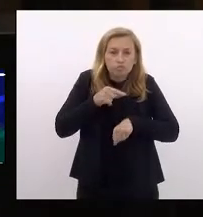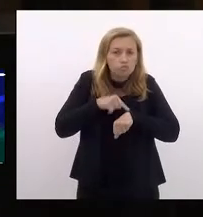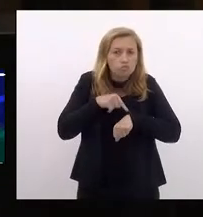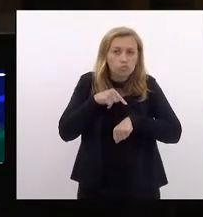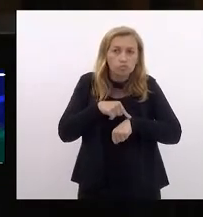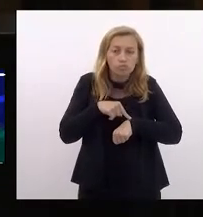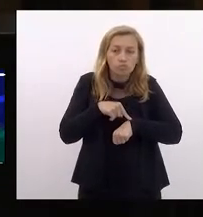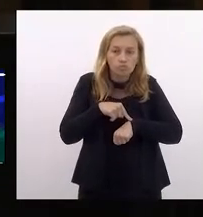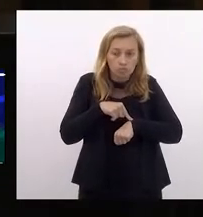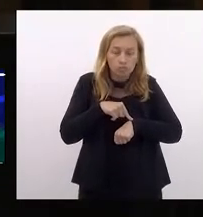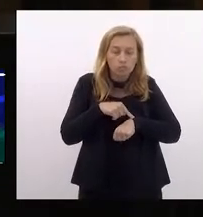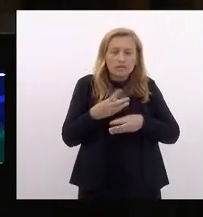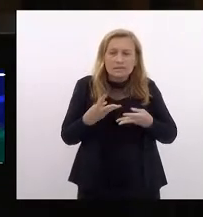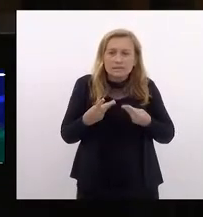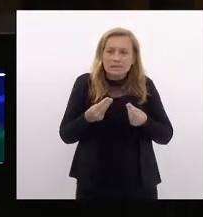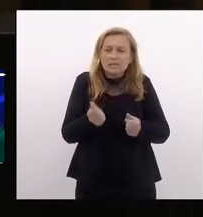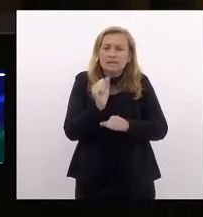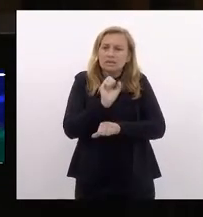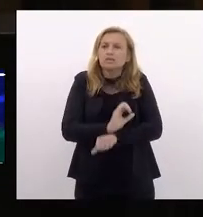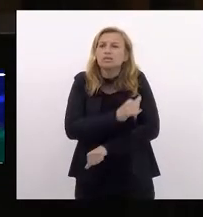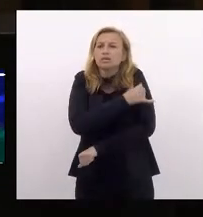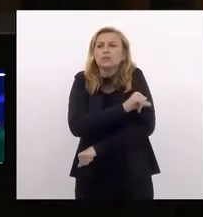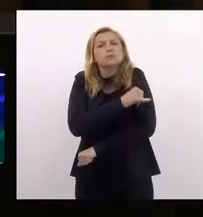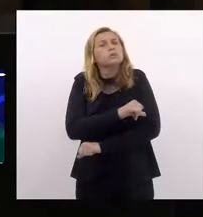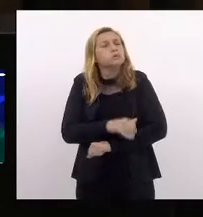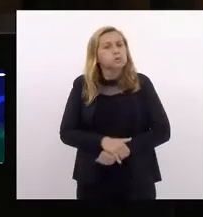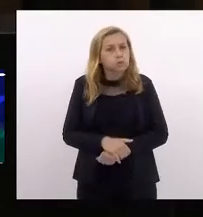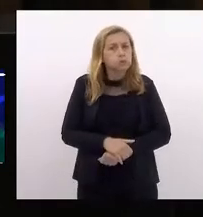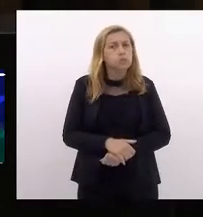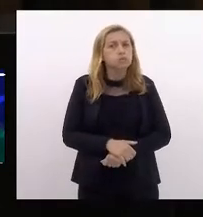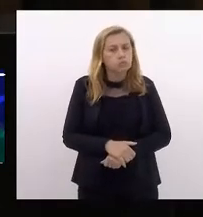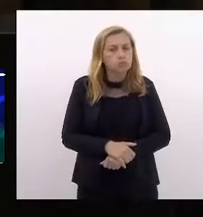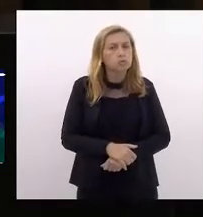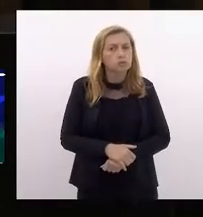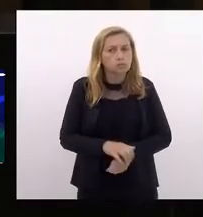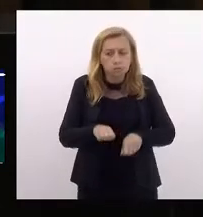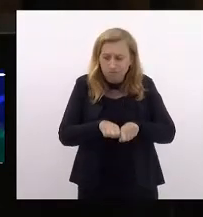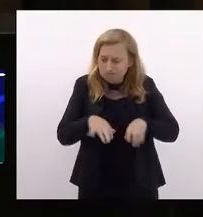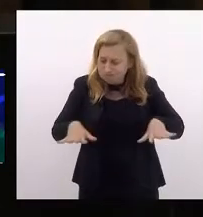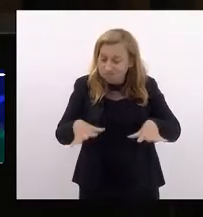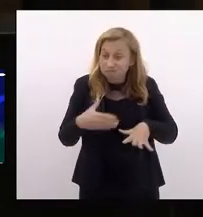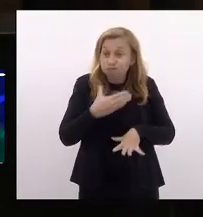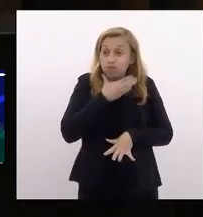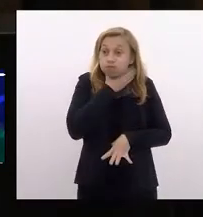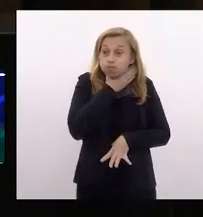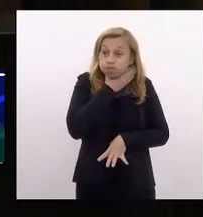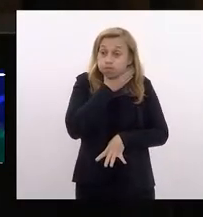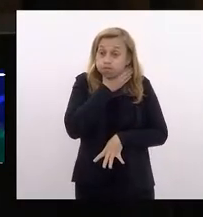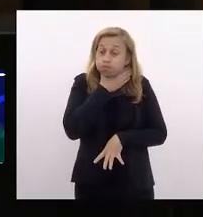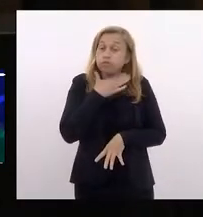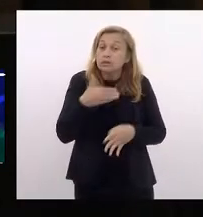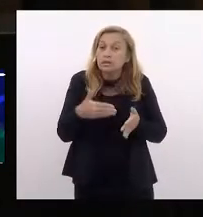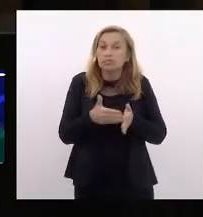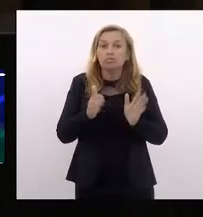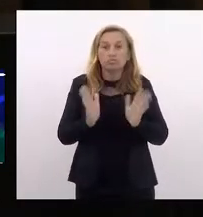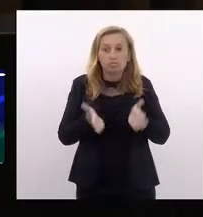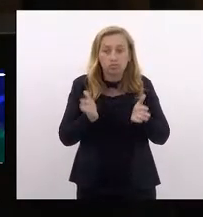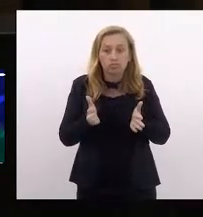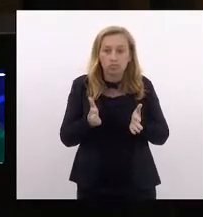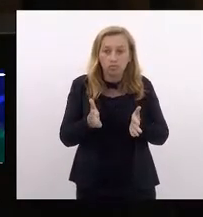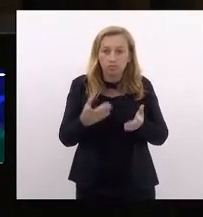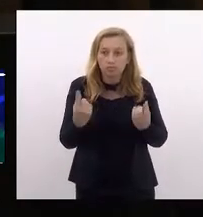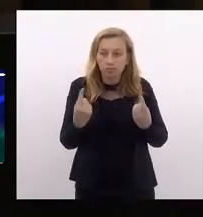momento muito sensível do Estado do Rio de Janeiro momento de pandemia de uma crise e até hoje